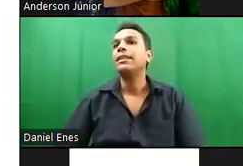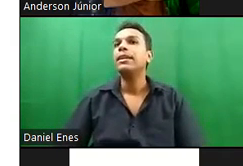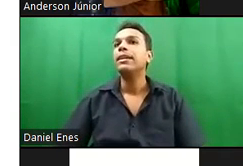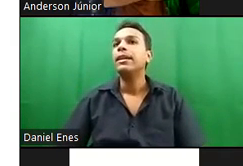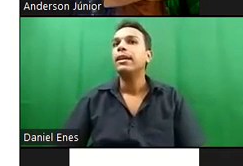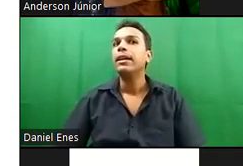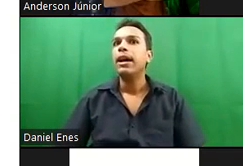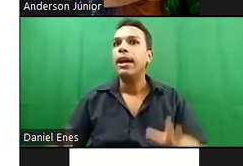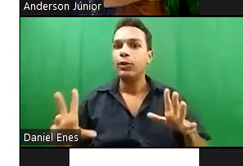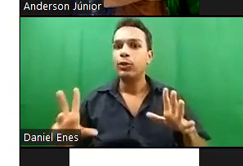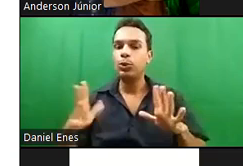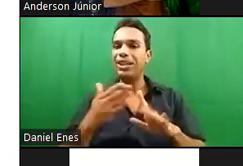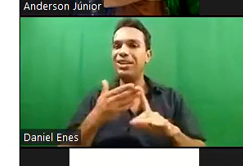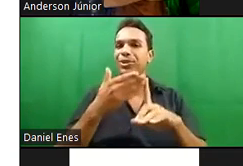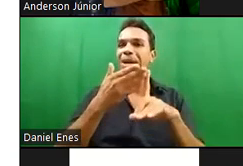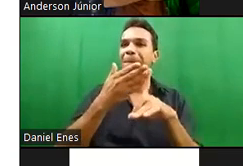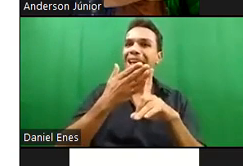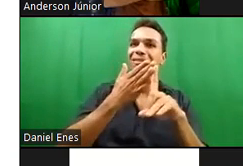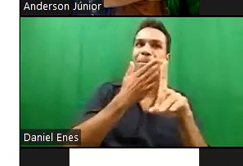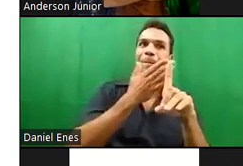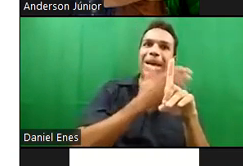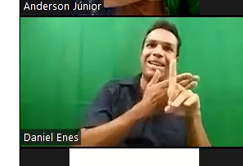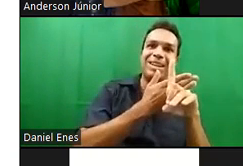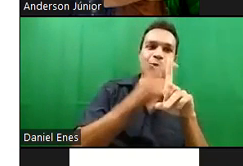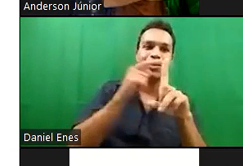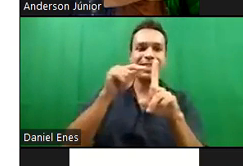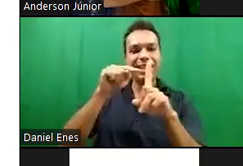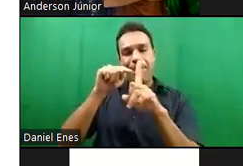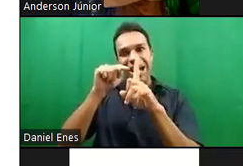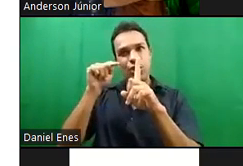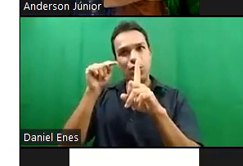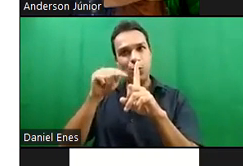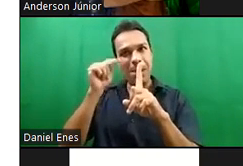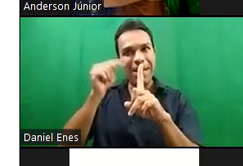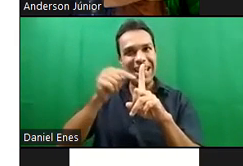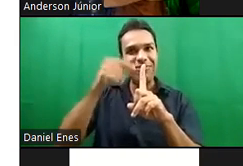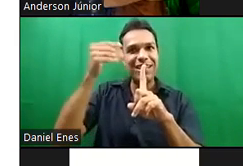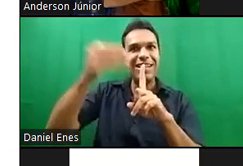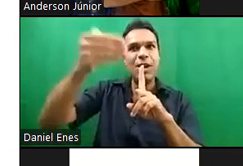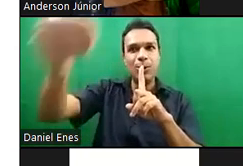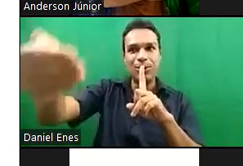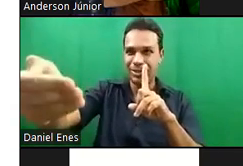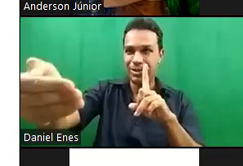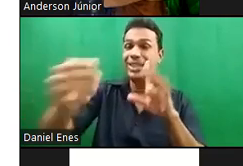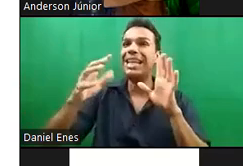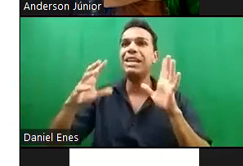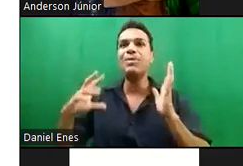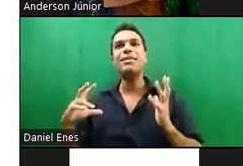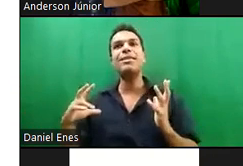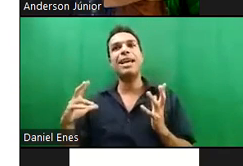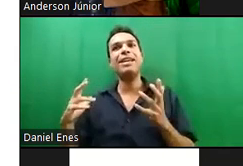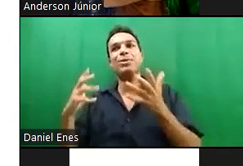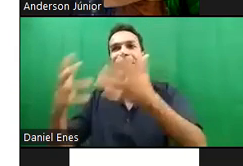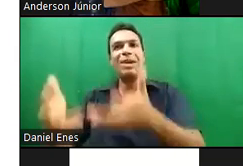apedrejar. Tudo derivou da palavra pedra. Eu consegui, a partir de uma palavra, criar outras. E na língua